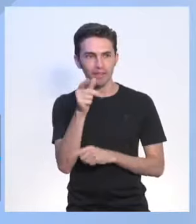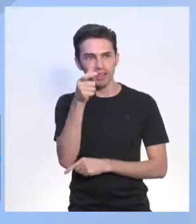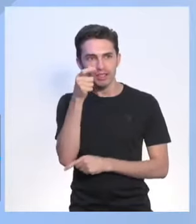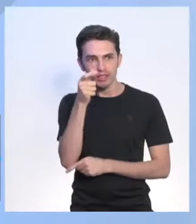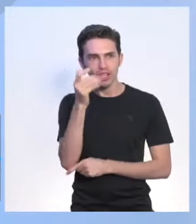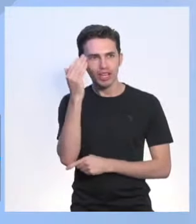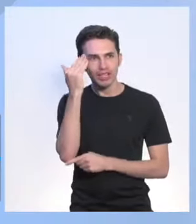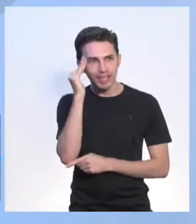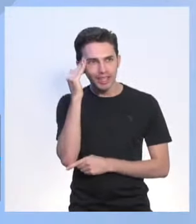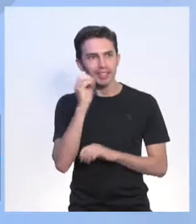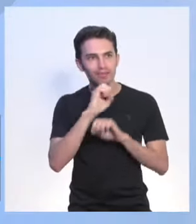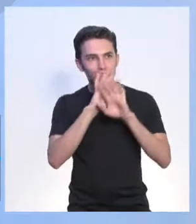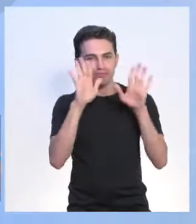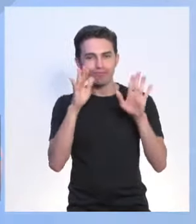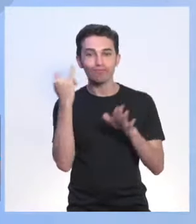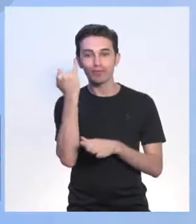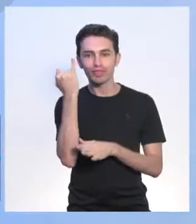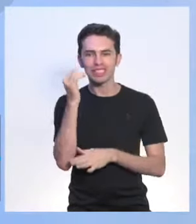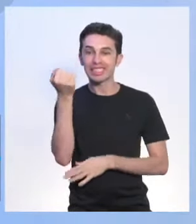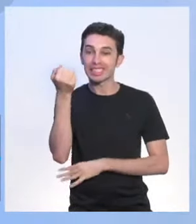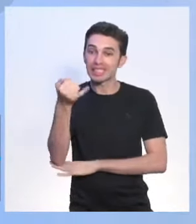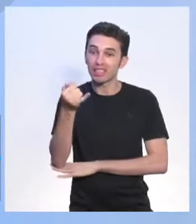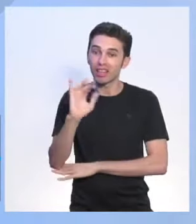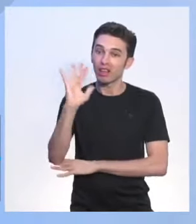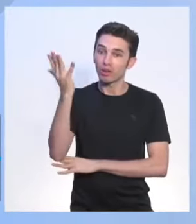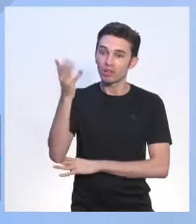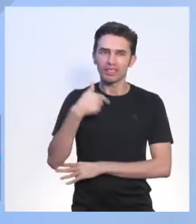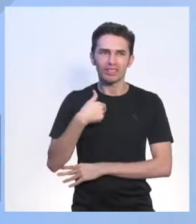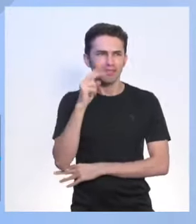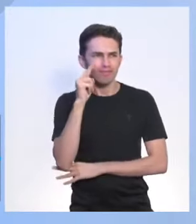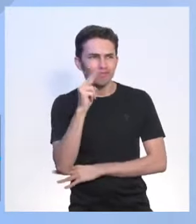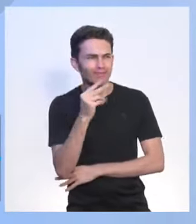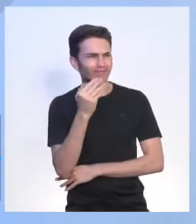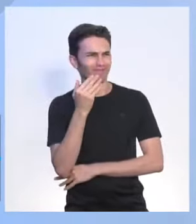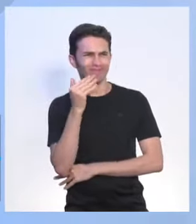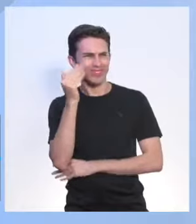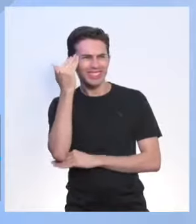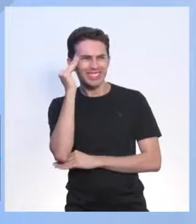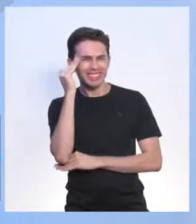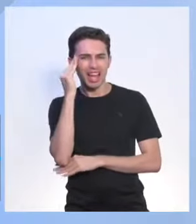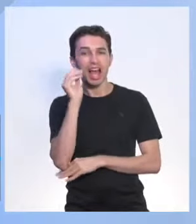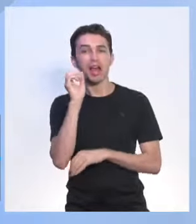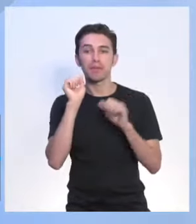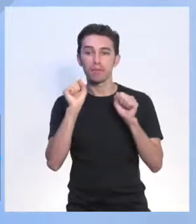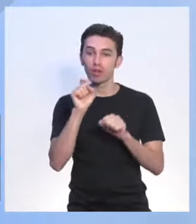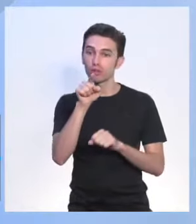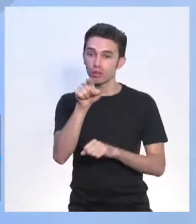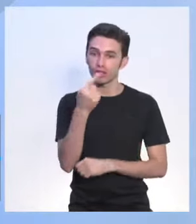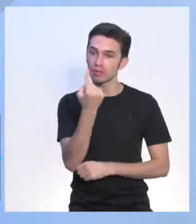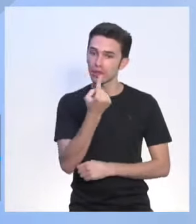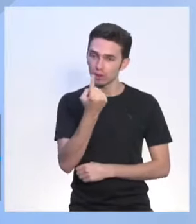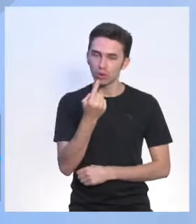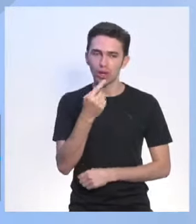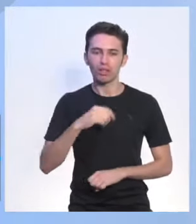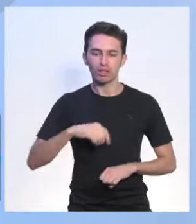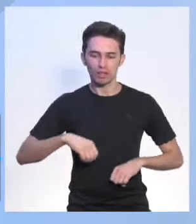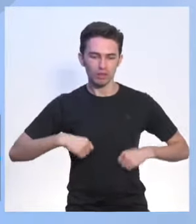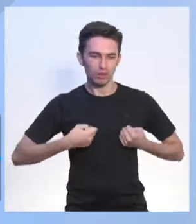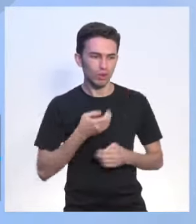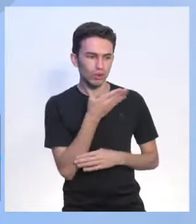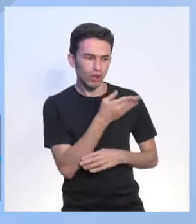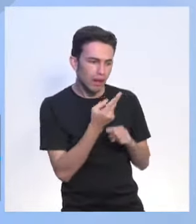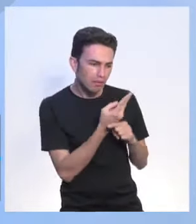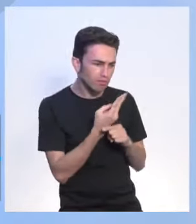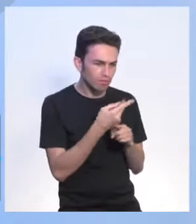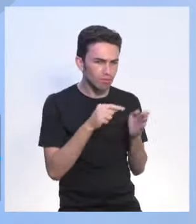não entenda, eu corro atrás. Eu tenho que realmente fazer pesquisa sempre, o tempo inteiro, não só no componente de língua inglesa, mas em todos